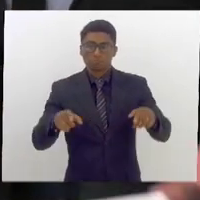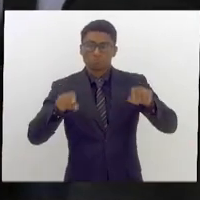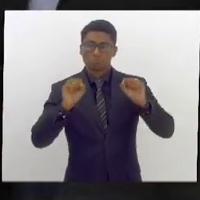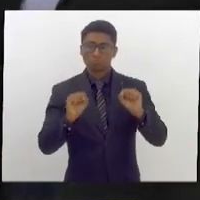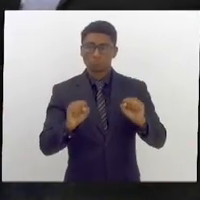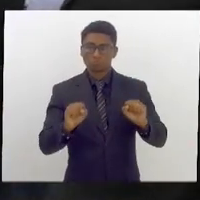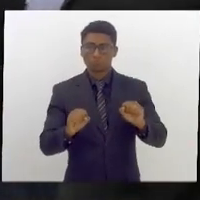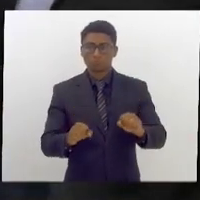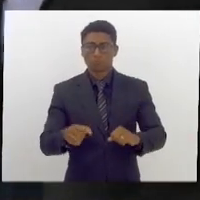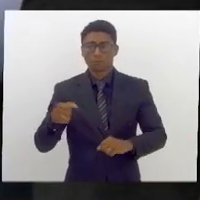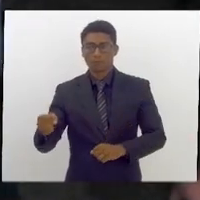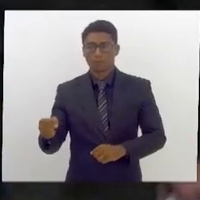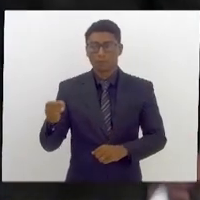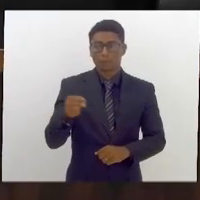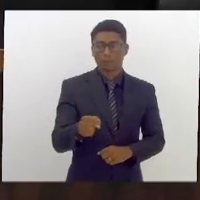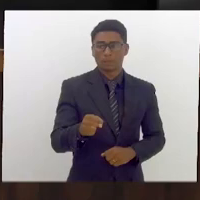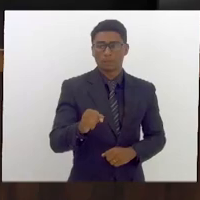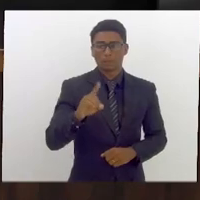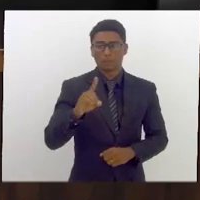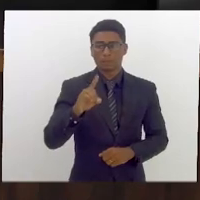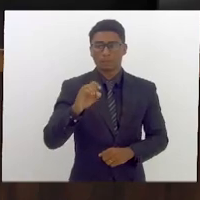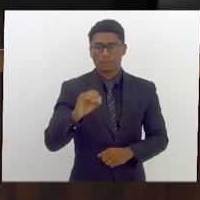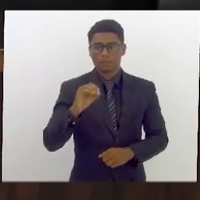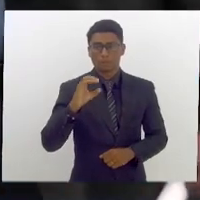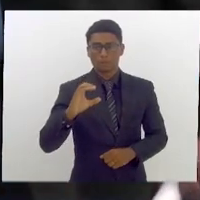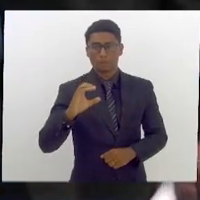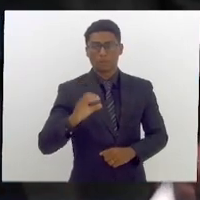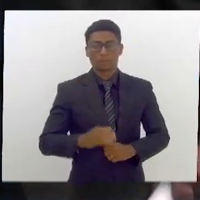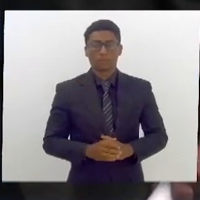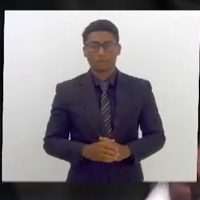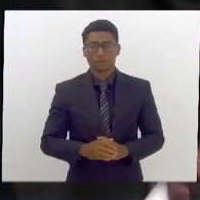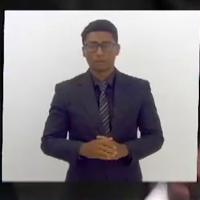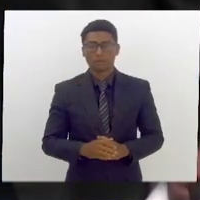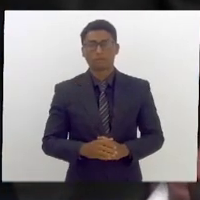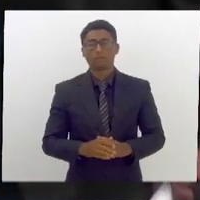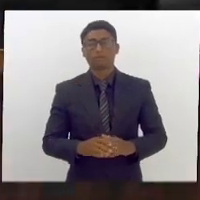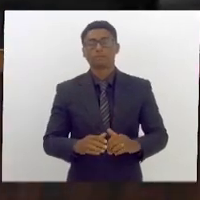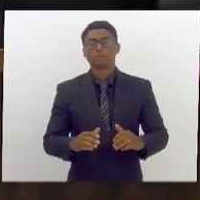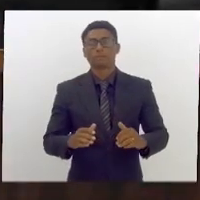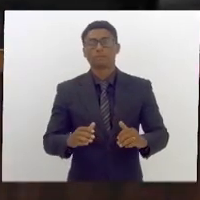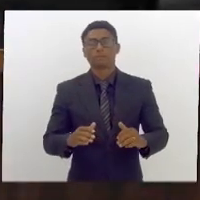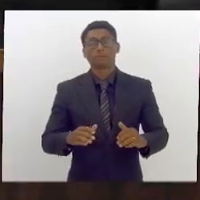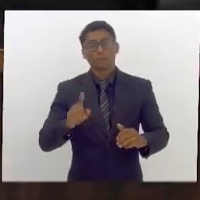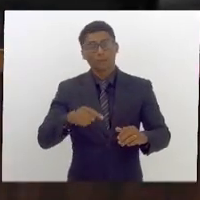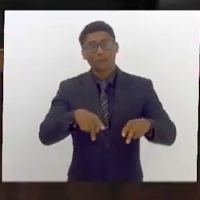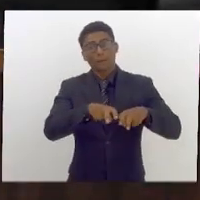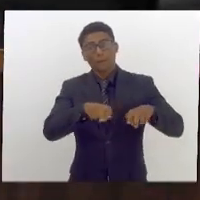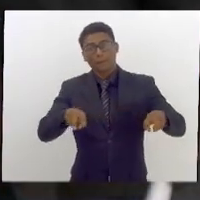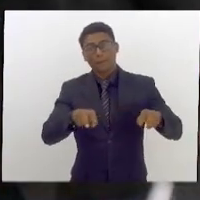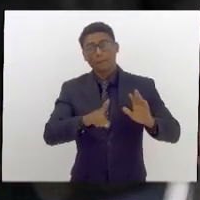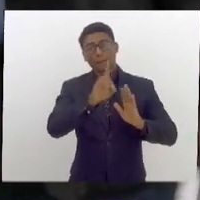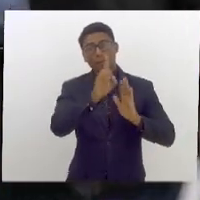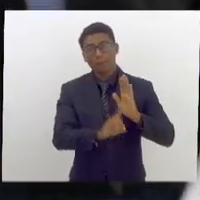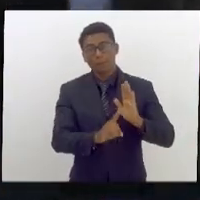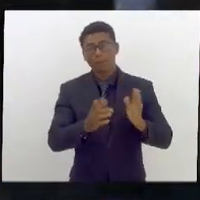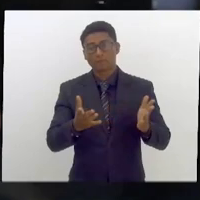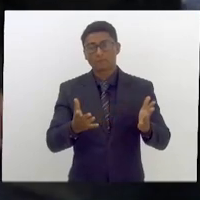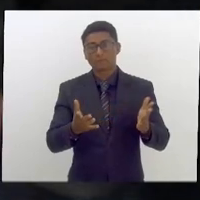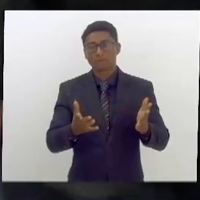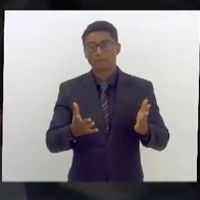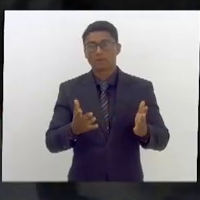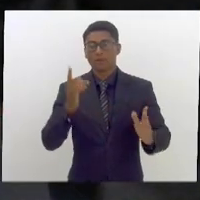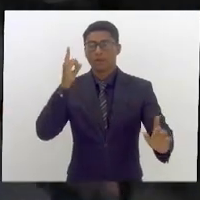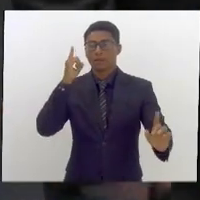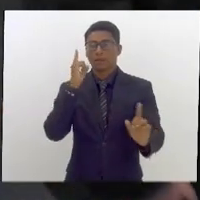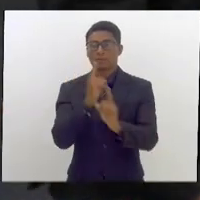hoc. Ele como ele membro da mesa. Ah, entendi. Ele é membro da mesa, então. Descobri quem